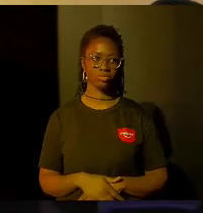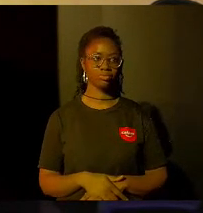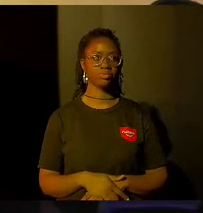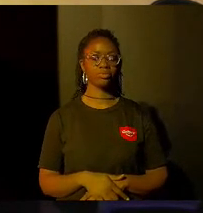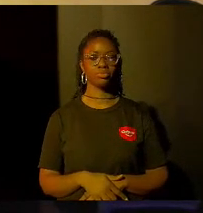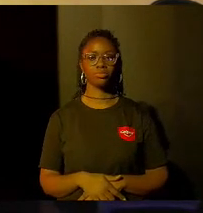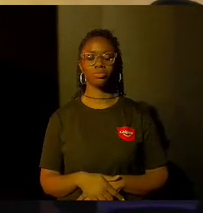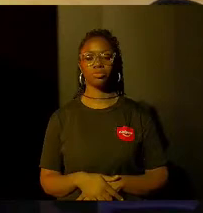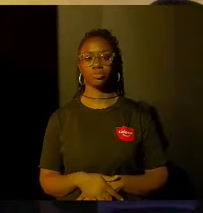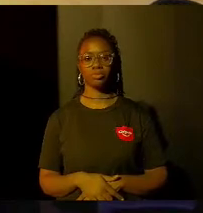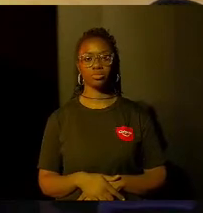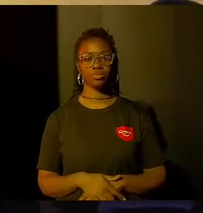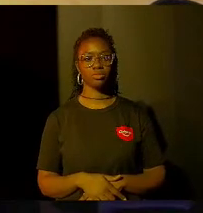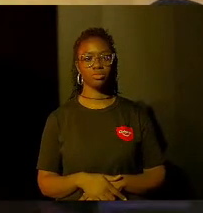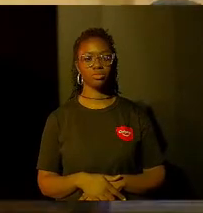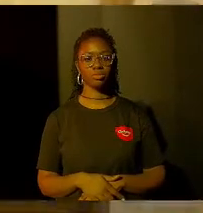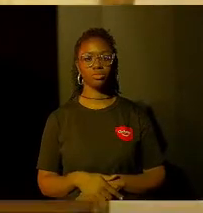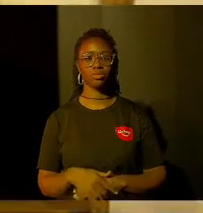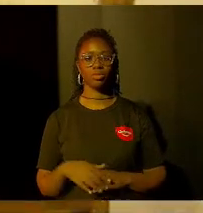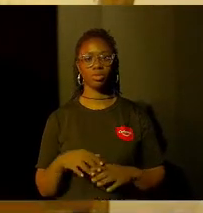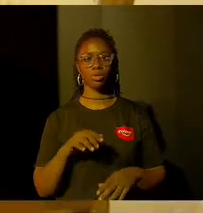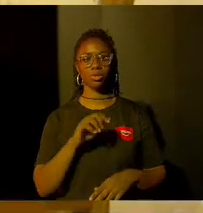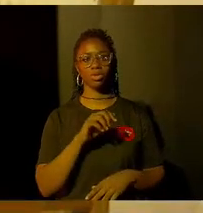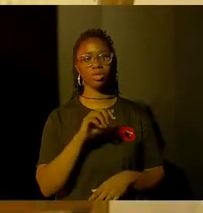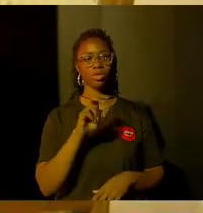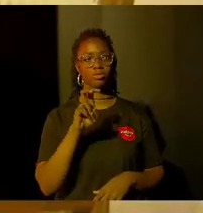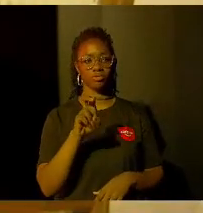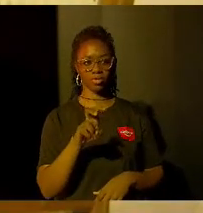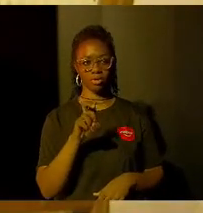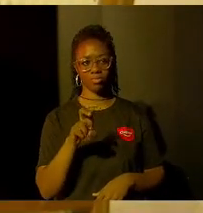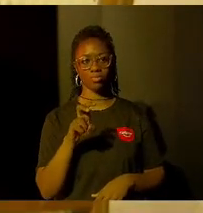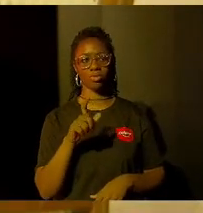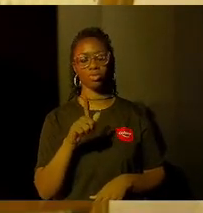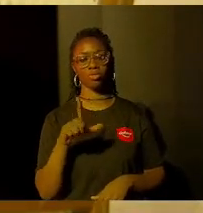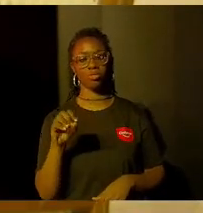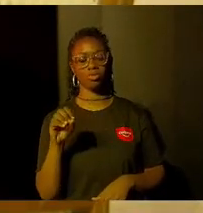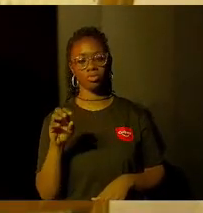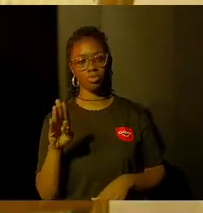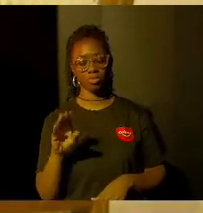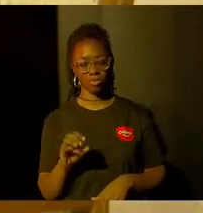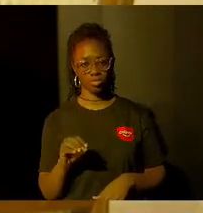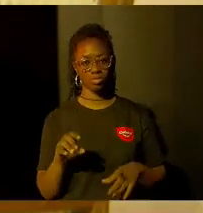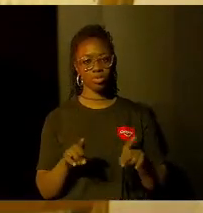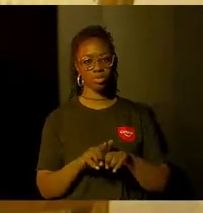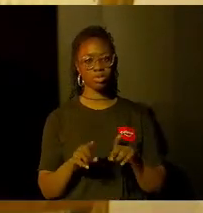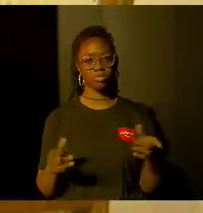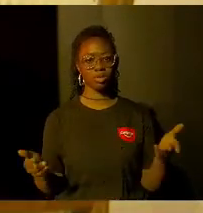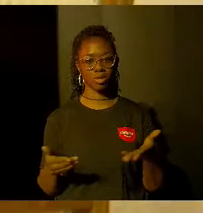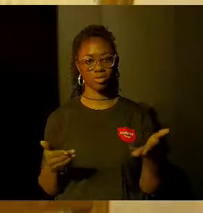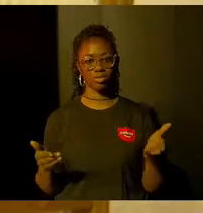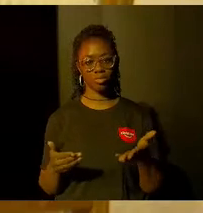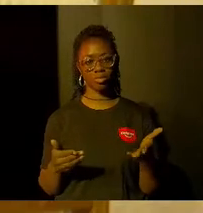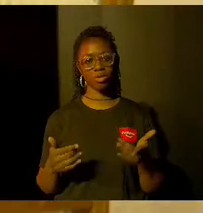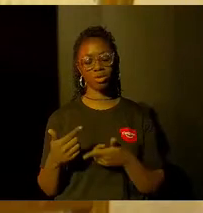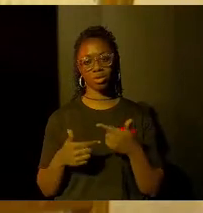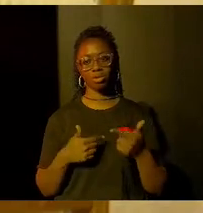Globo da Rede Globo e atualmente está como caído